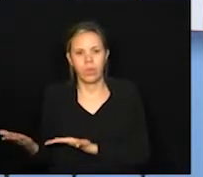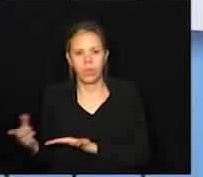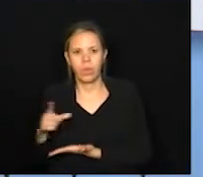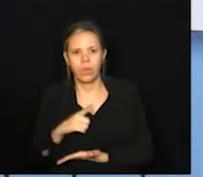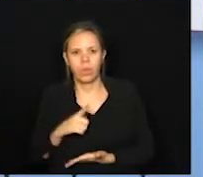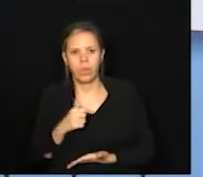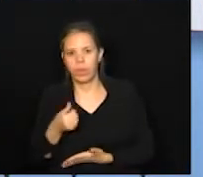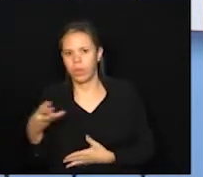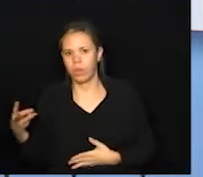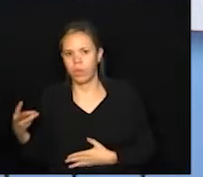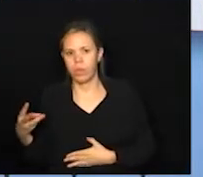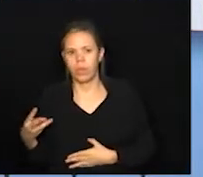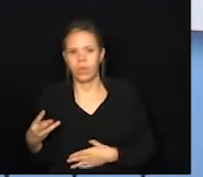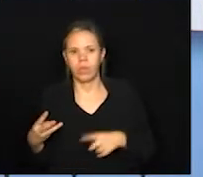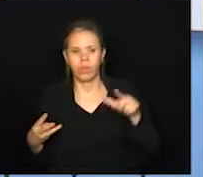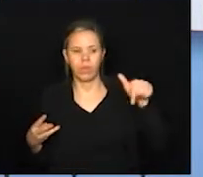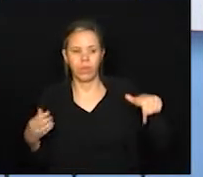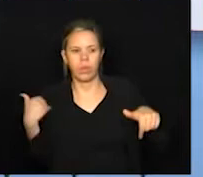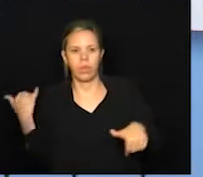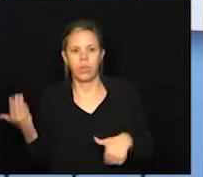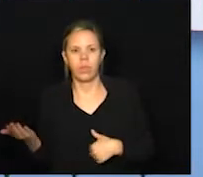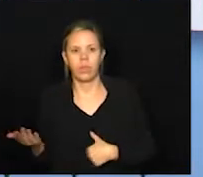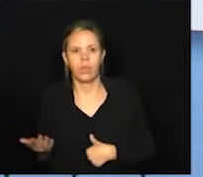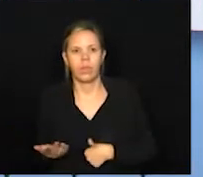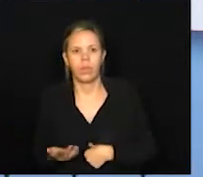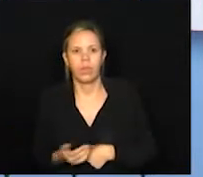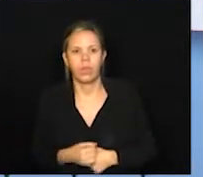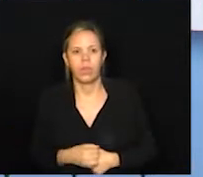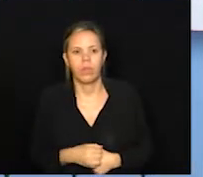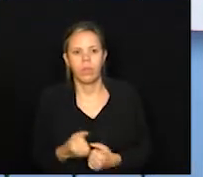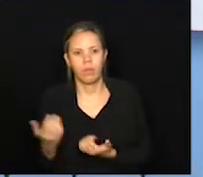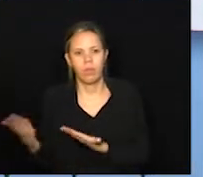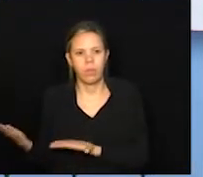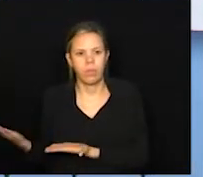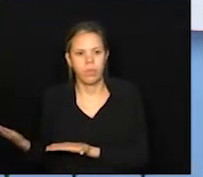tem entre 13 e 17 anos.